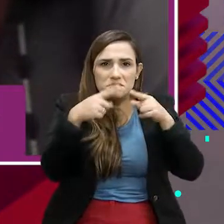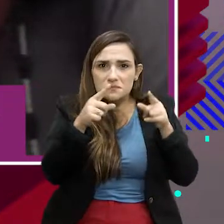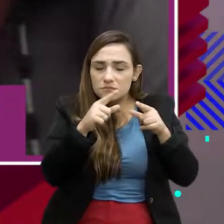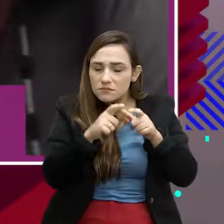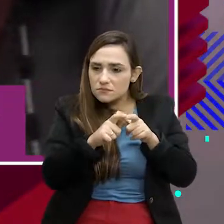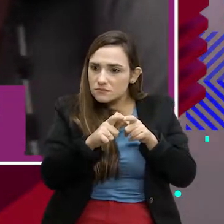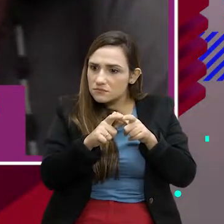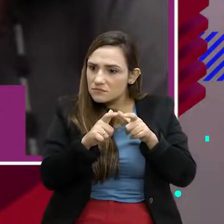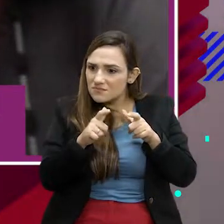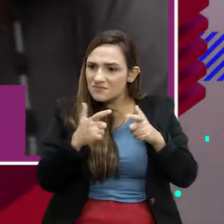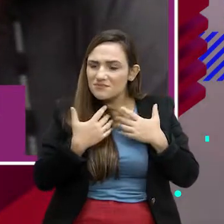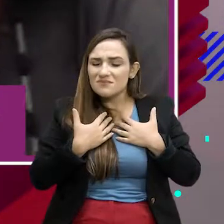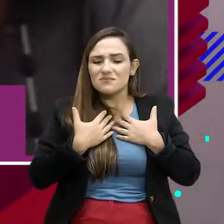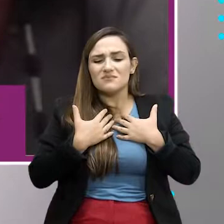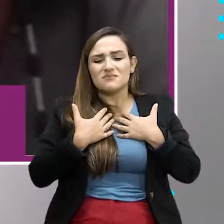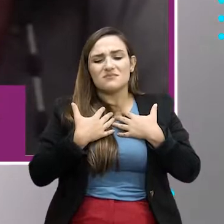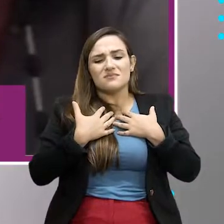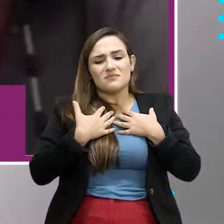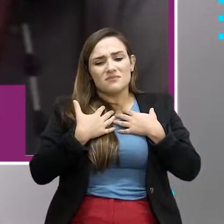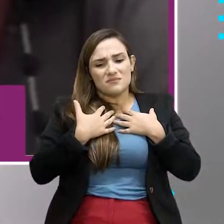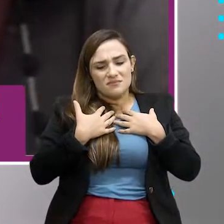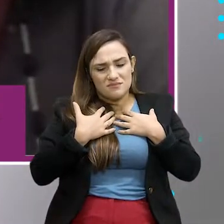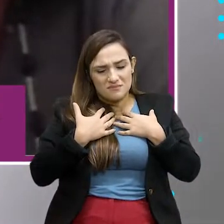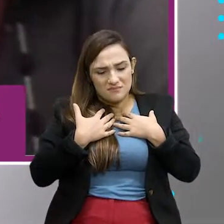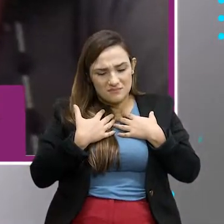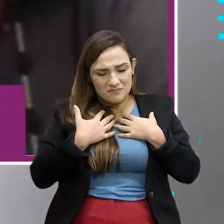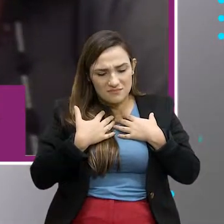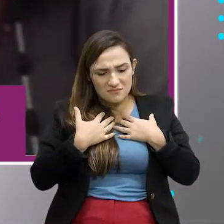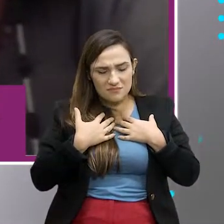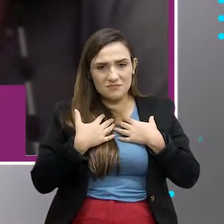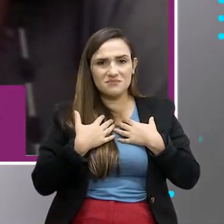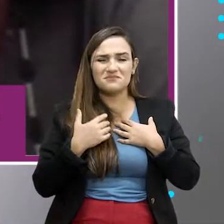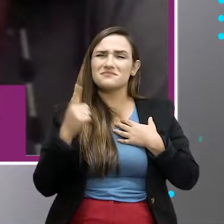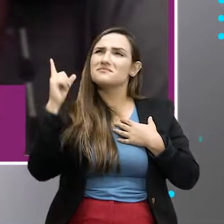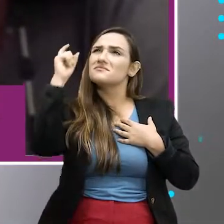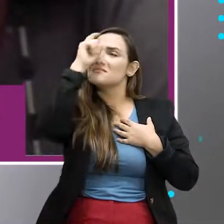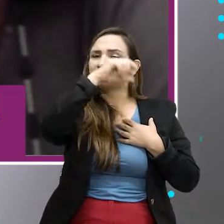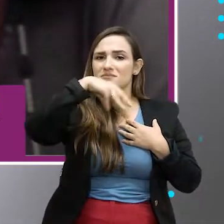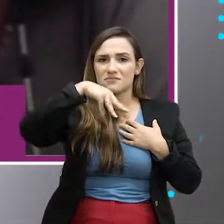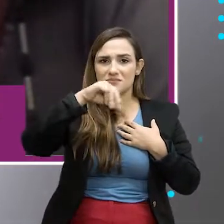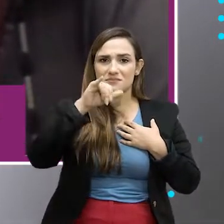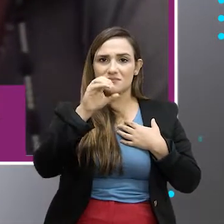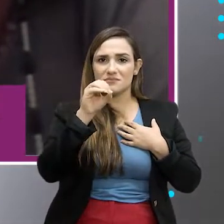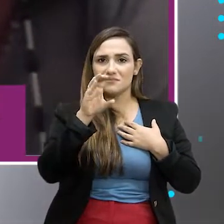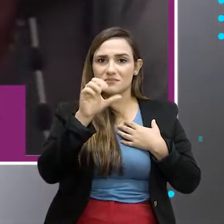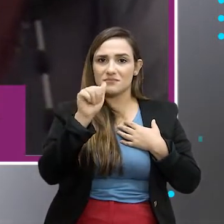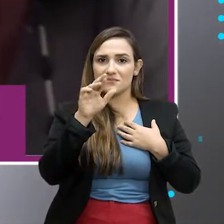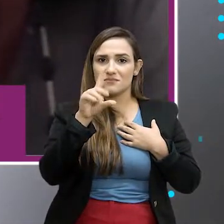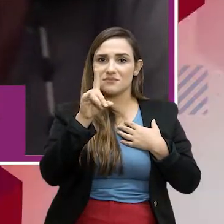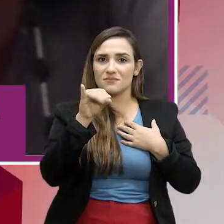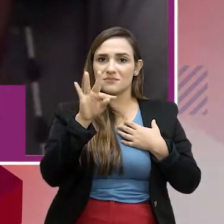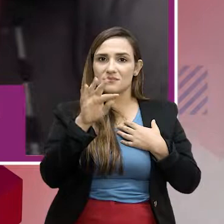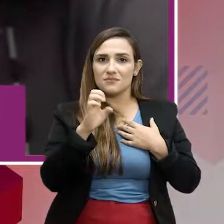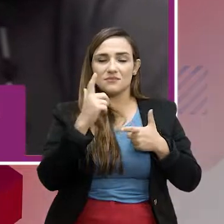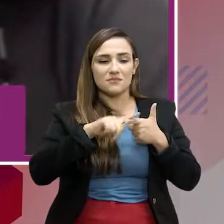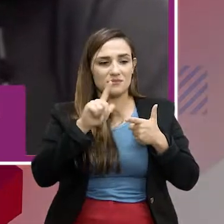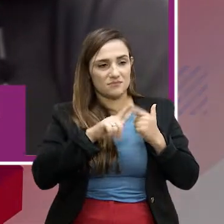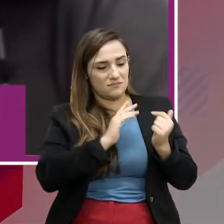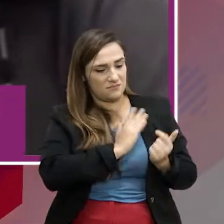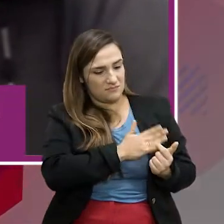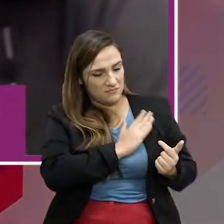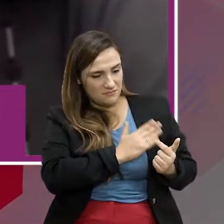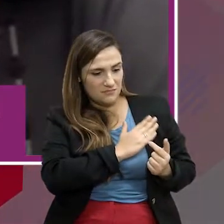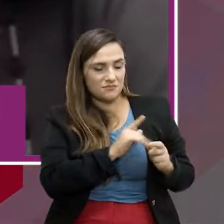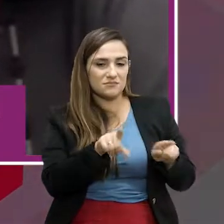como um resfriadinho, mas Sim. algumas semanas depois ela continua cansada, e aí dá a tal da miocardite, aí